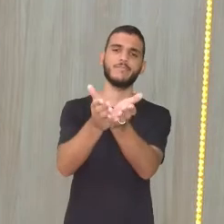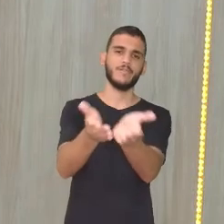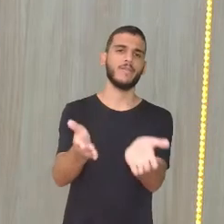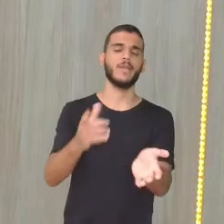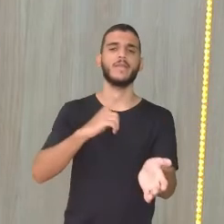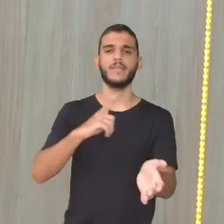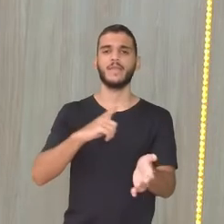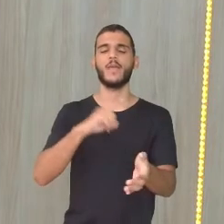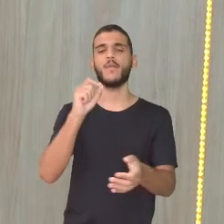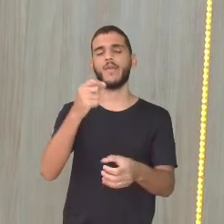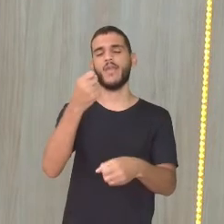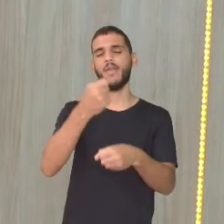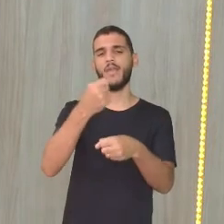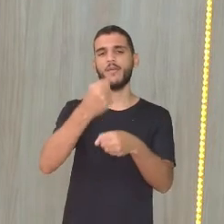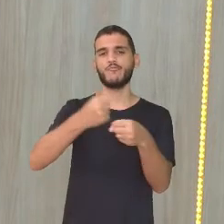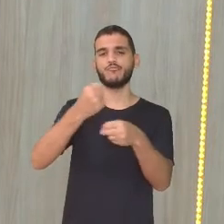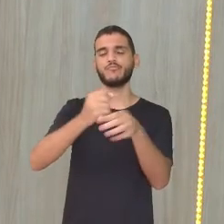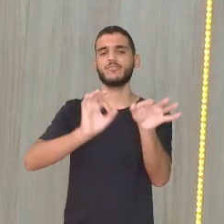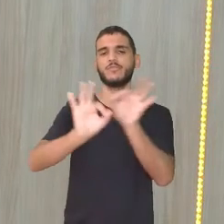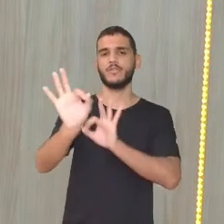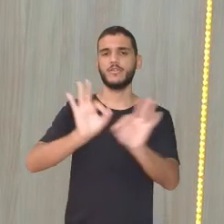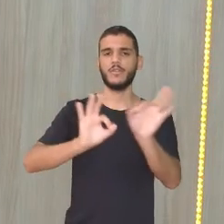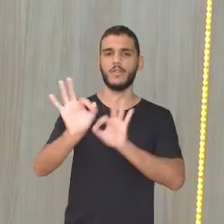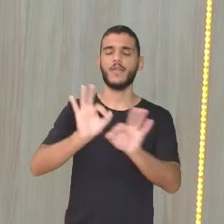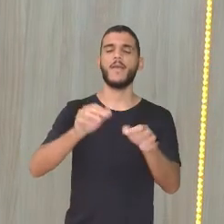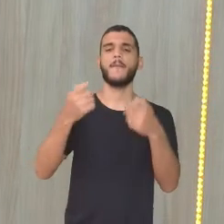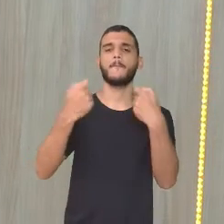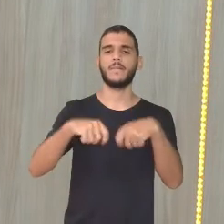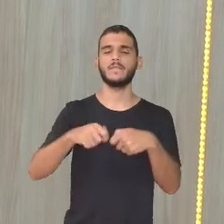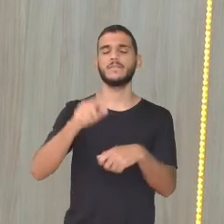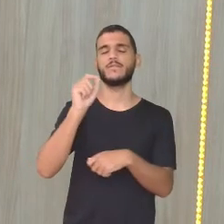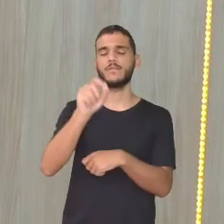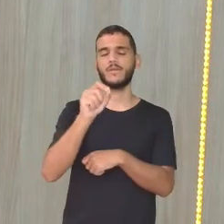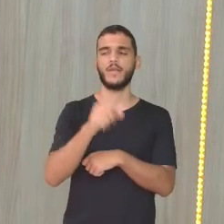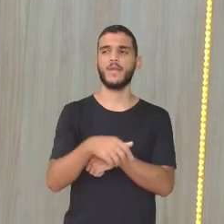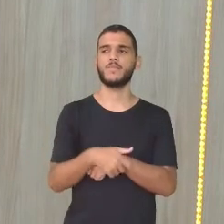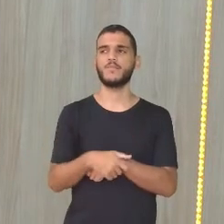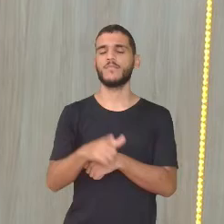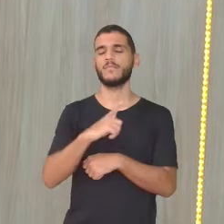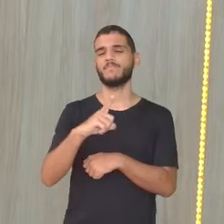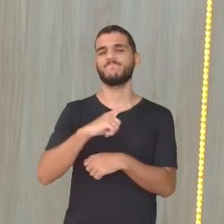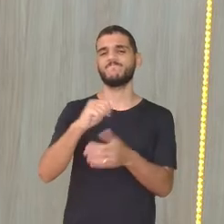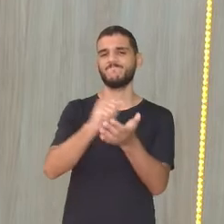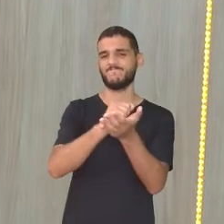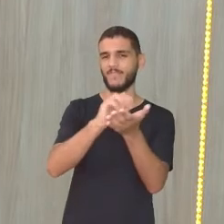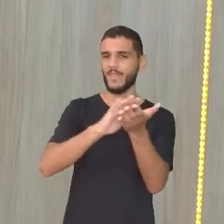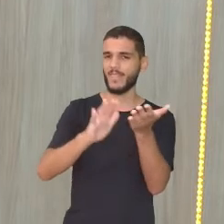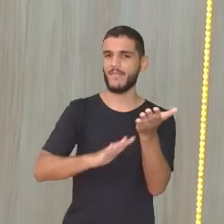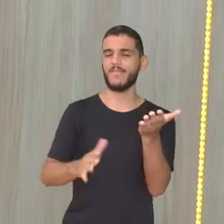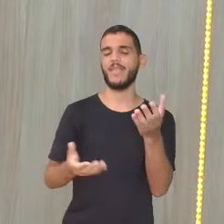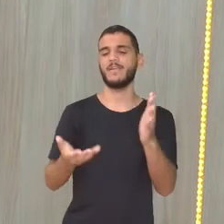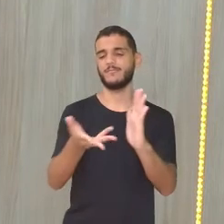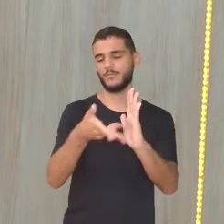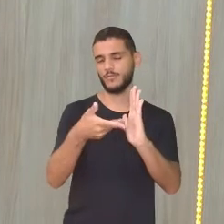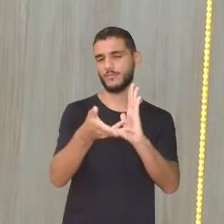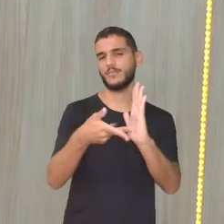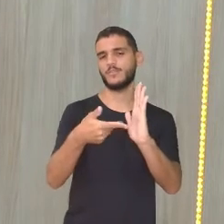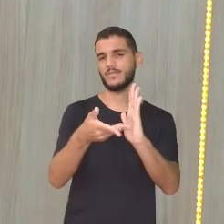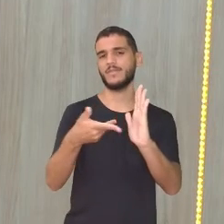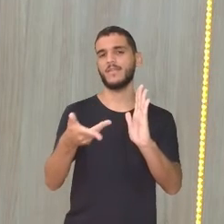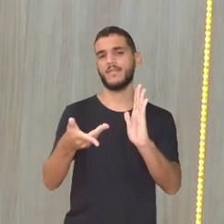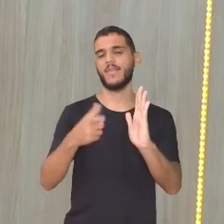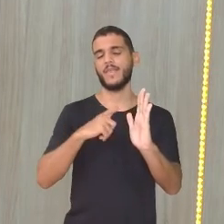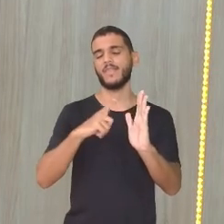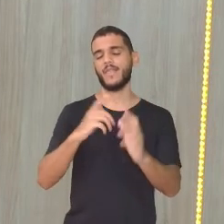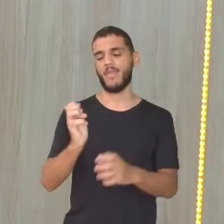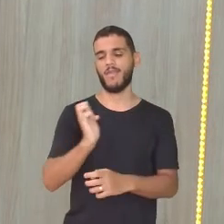infraestrutura vai trazer também, né, a reboque, né, atividades produtivas que vão gerar riqueza,